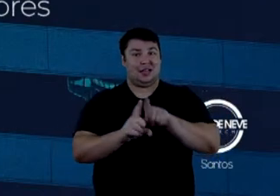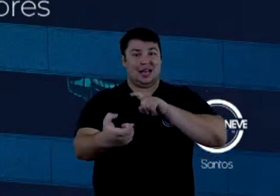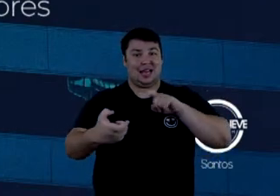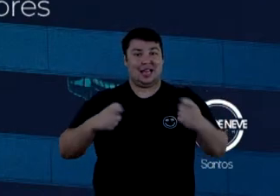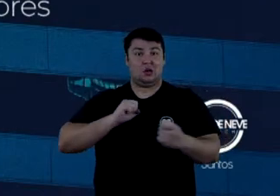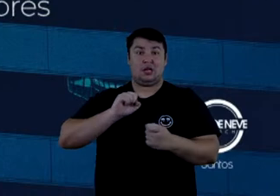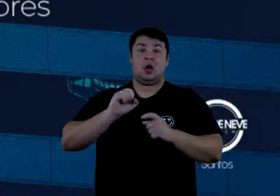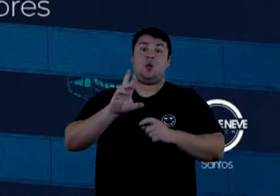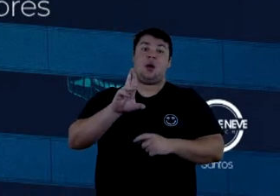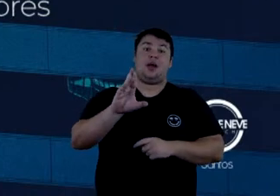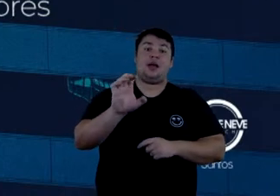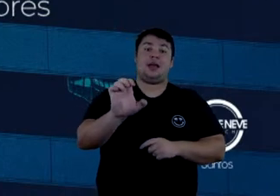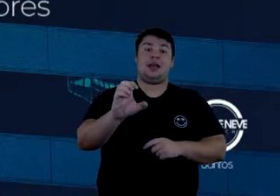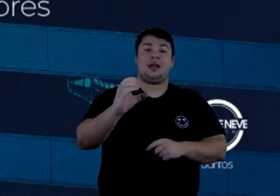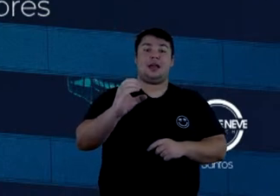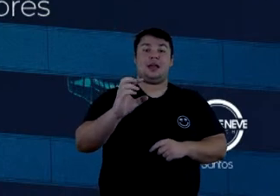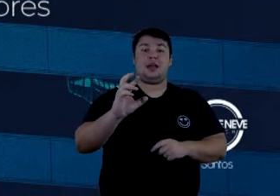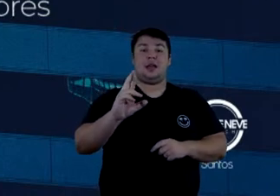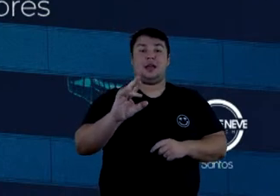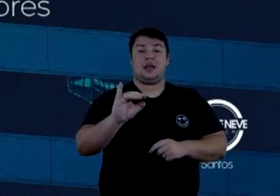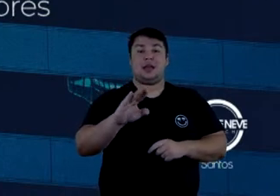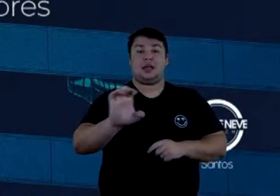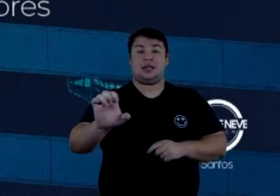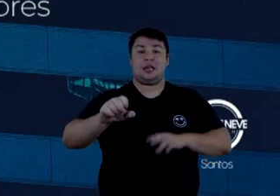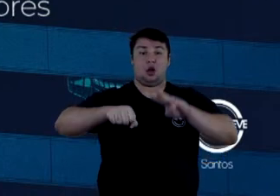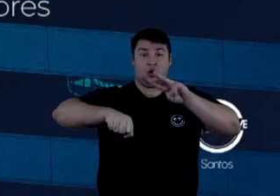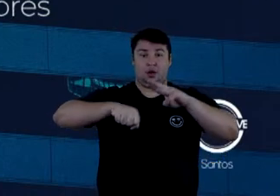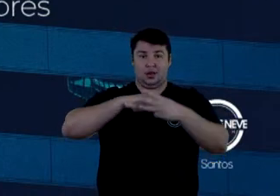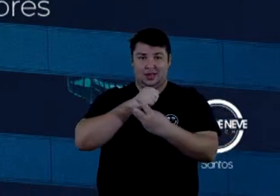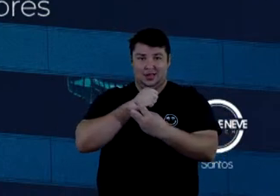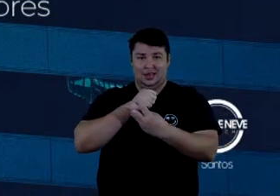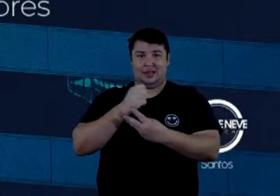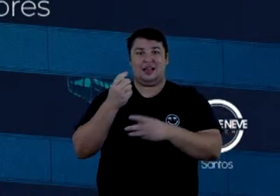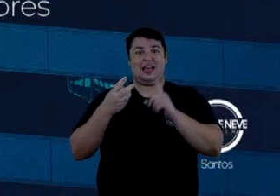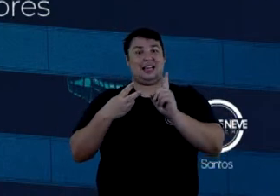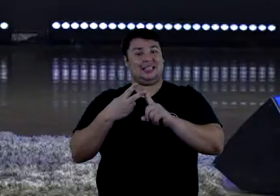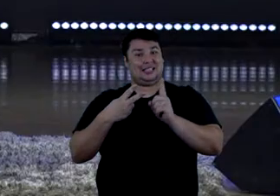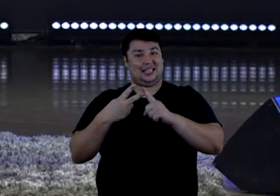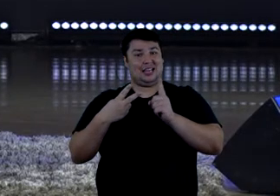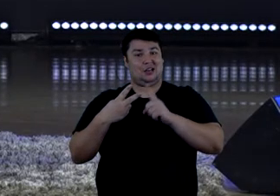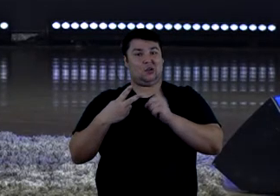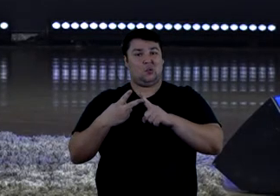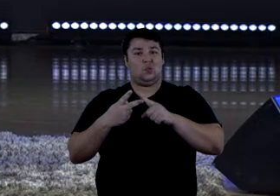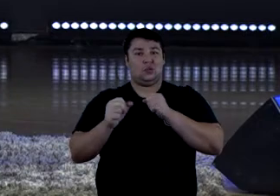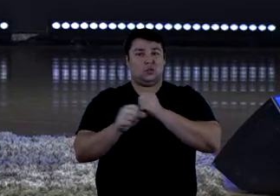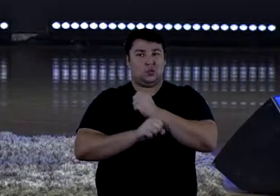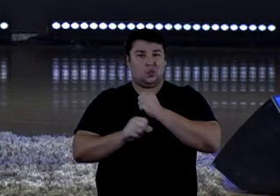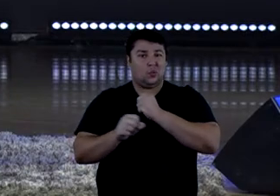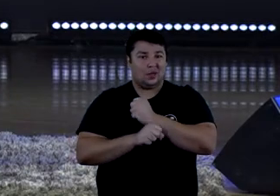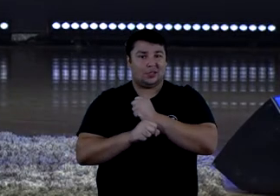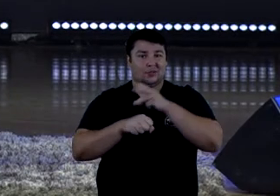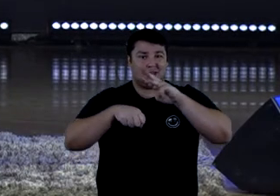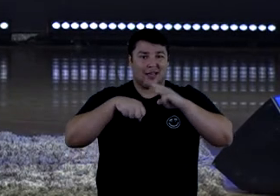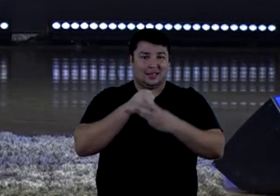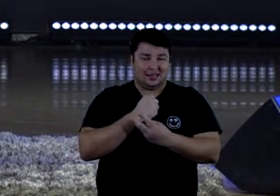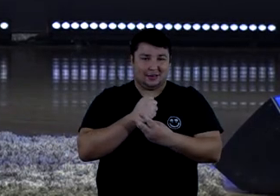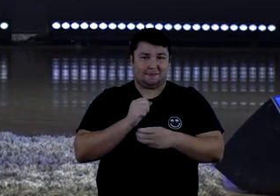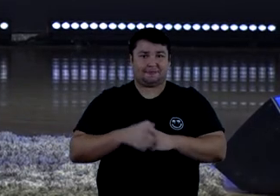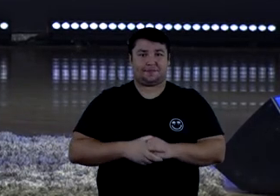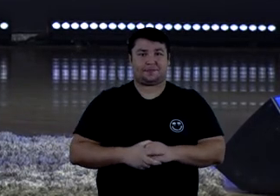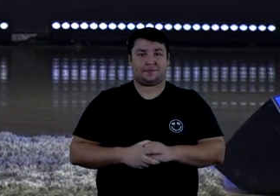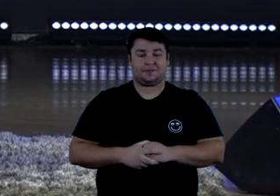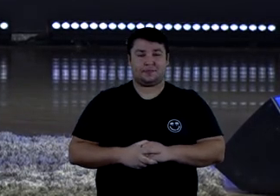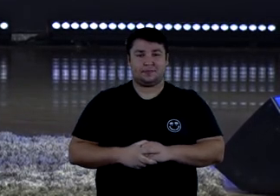do Recri, da Rede Cristã de Empreendedores. É a segunda reunião, né, Éder, do ano, a